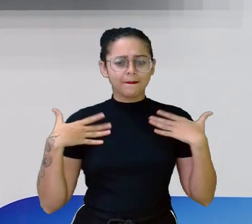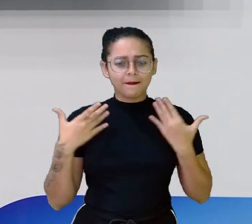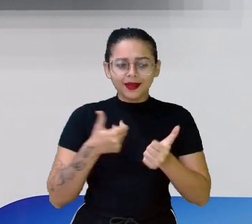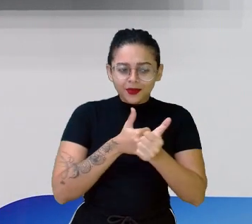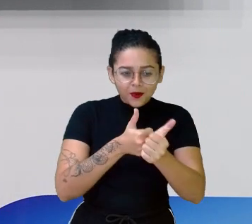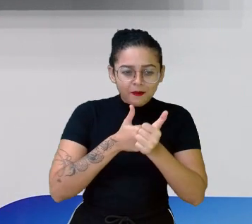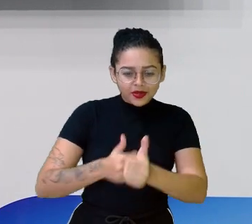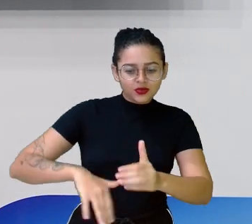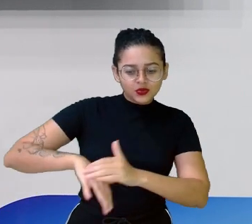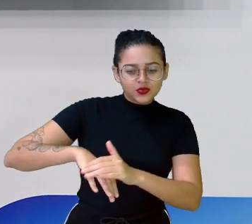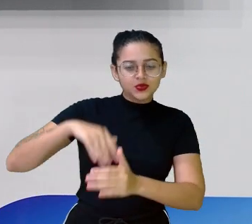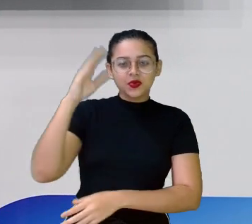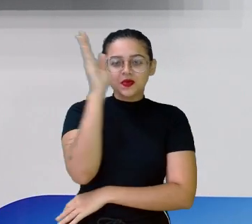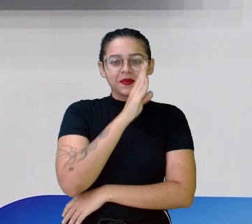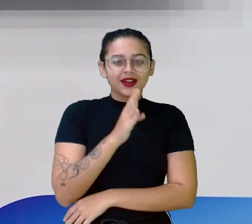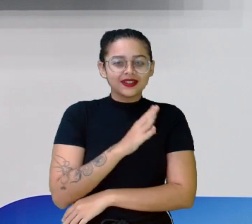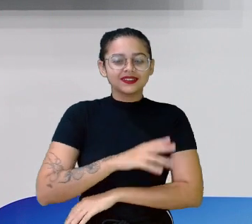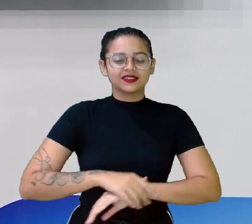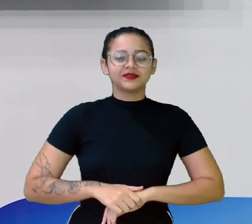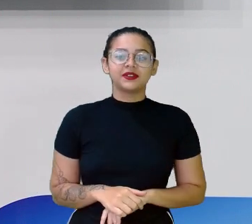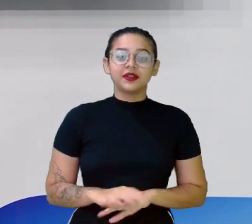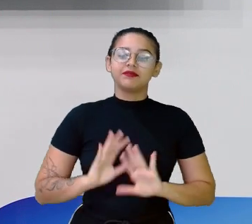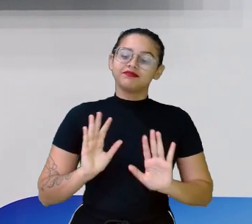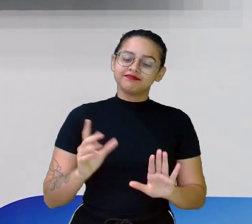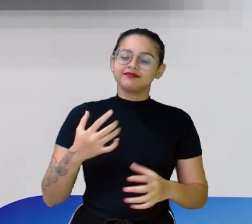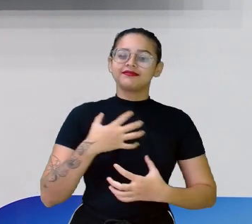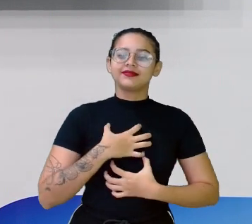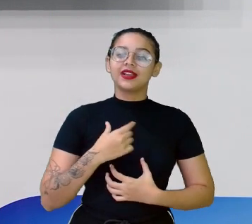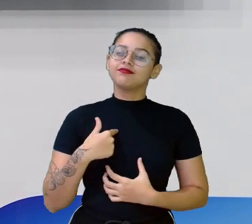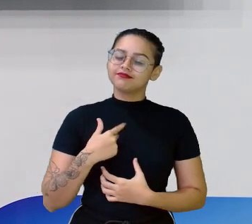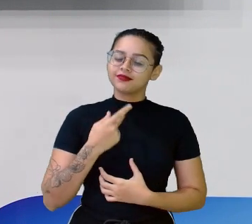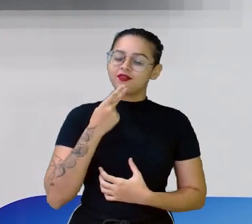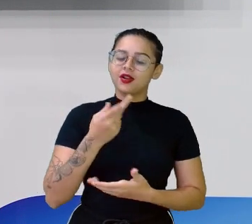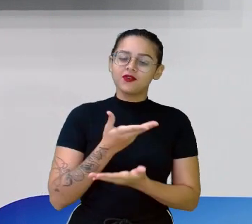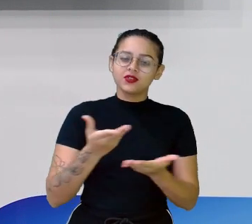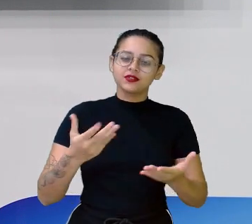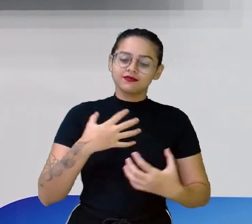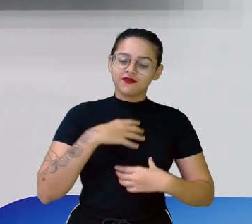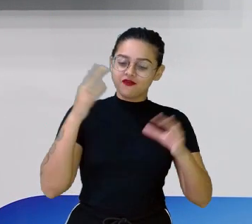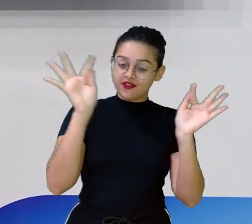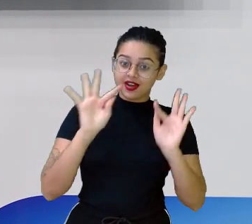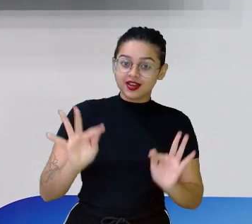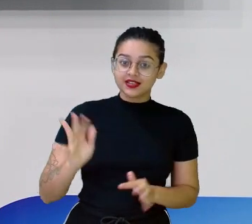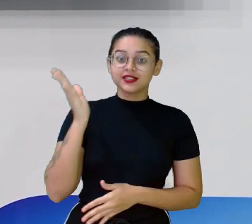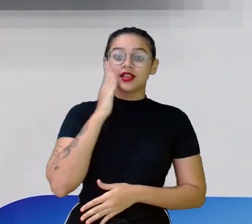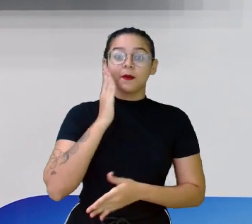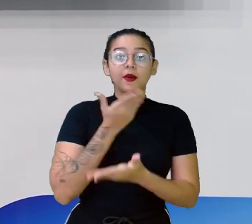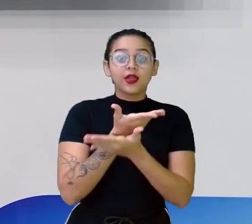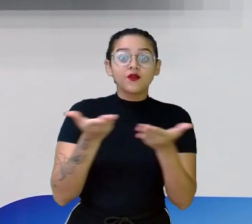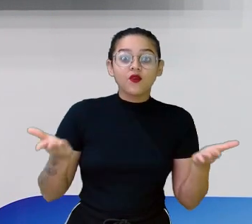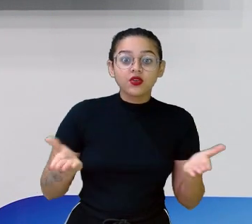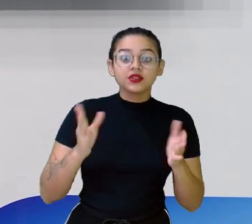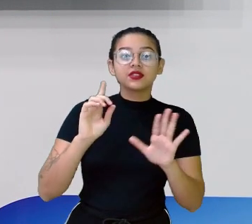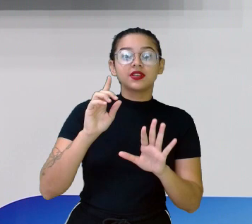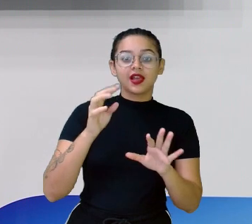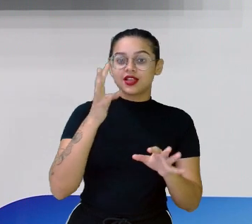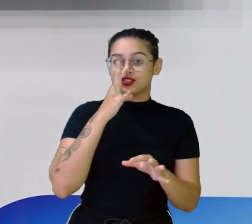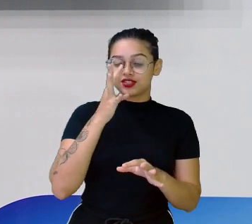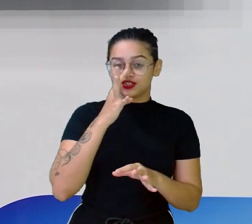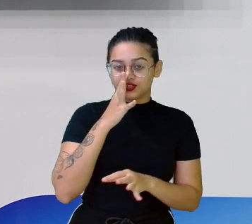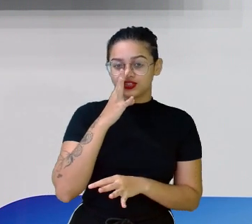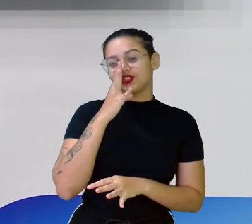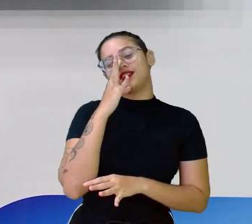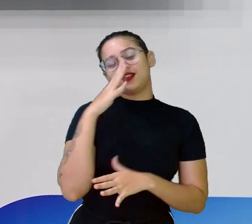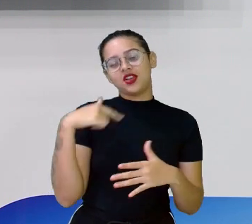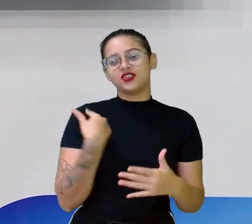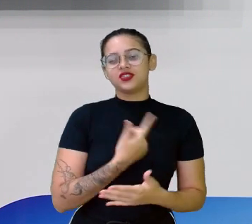acompanhando aí o jogo do Brasil, mas quero dizer que estou muito feliz em estar aqui com vocês, saber que vocês estão aí do outro lado da telinha